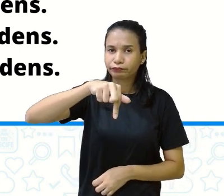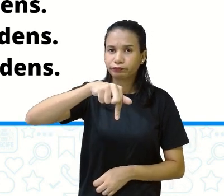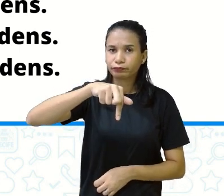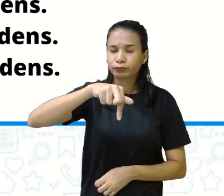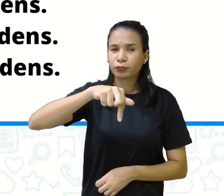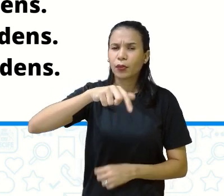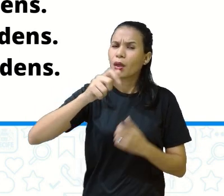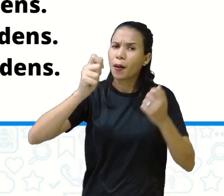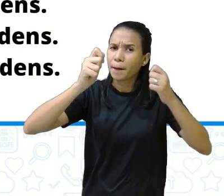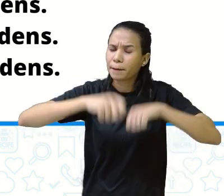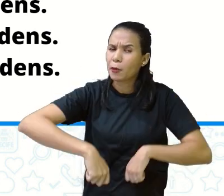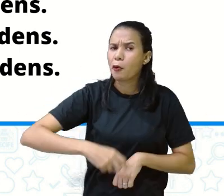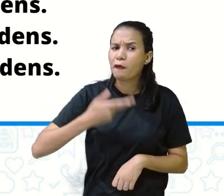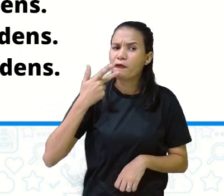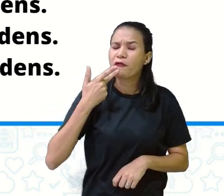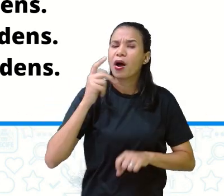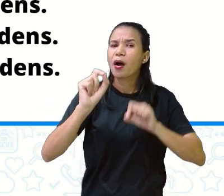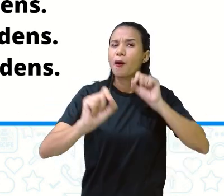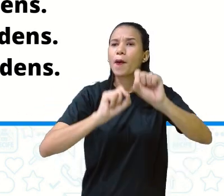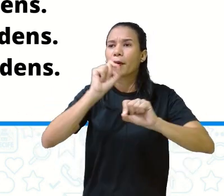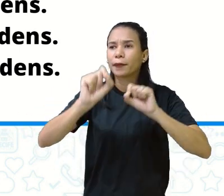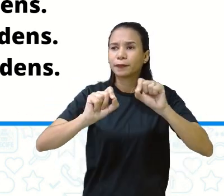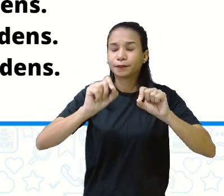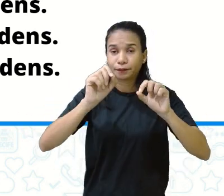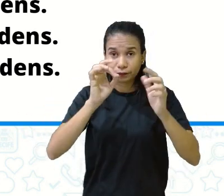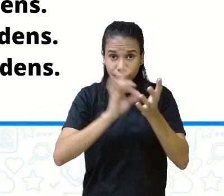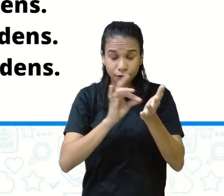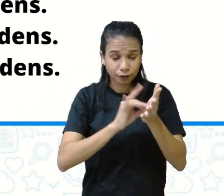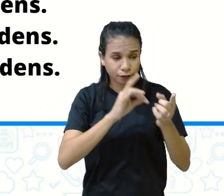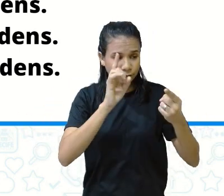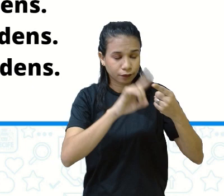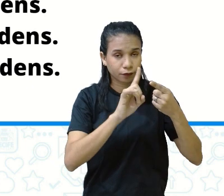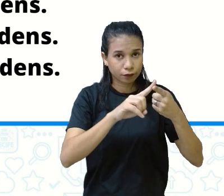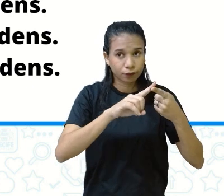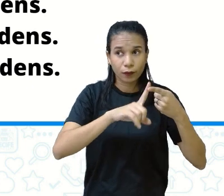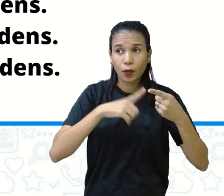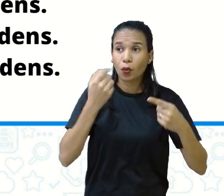1857, podemos afirmar que o número